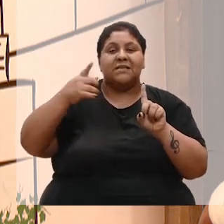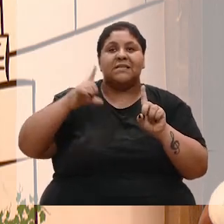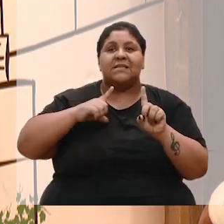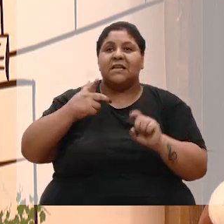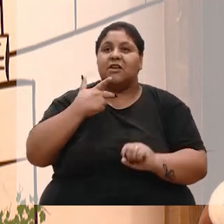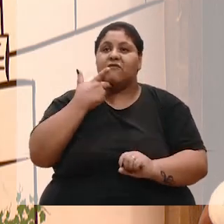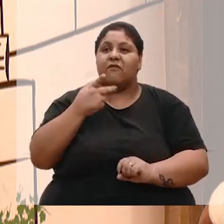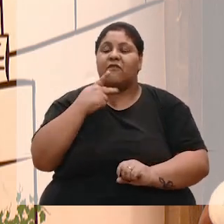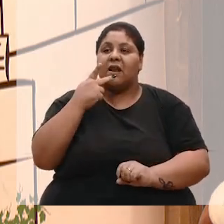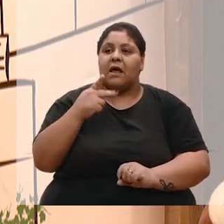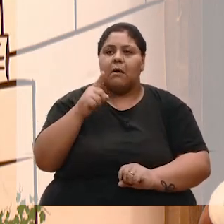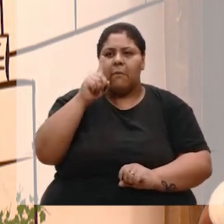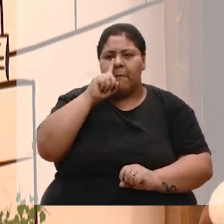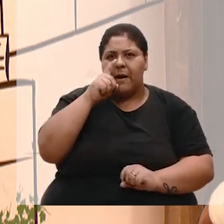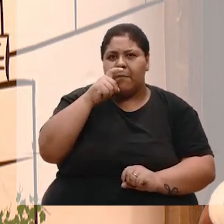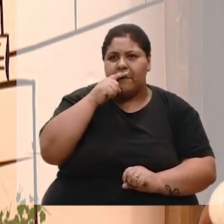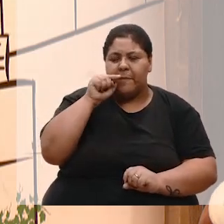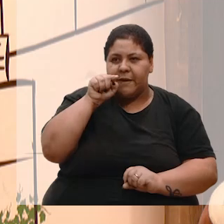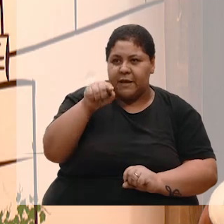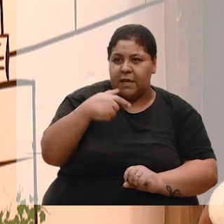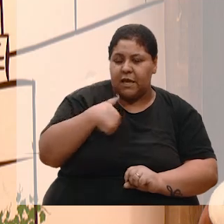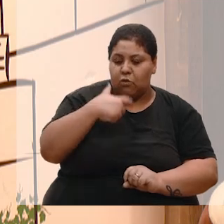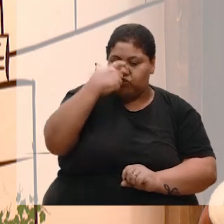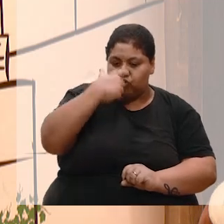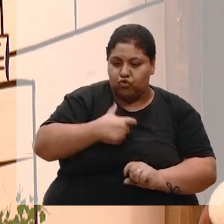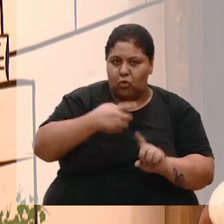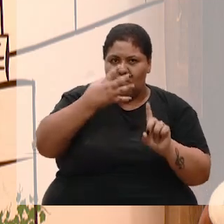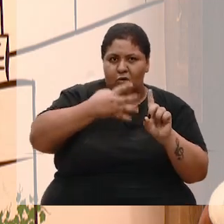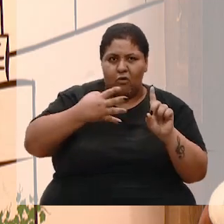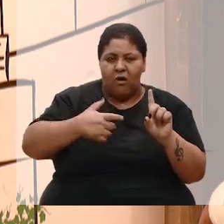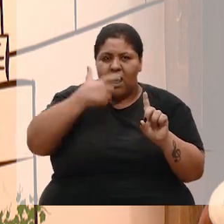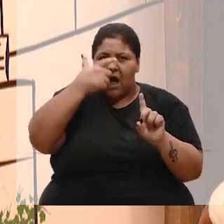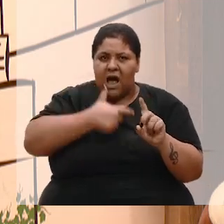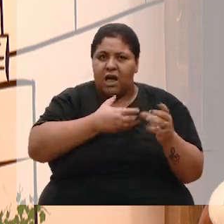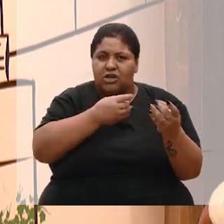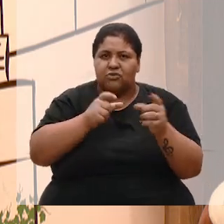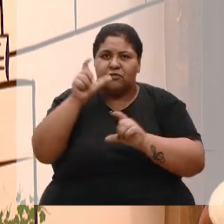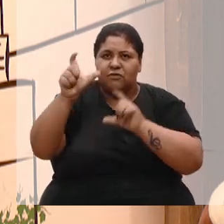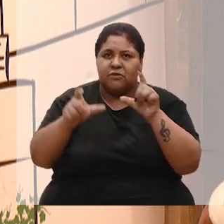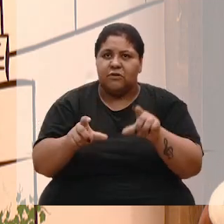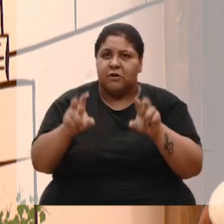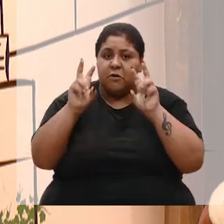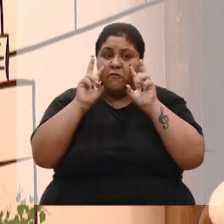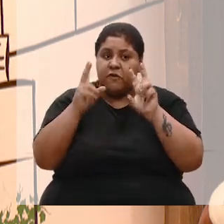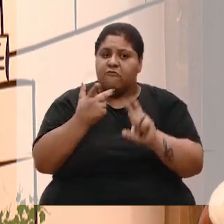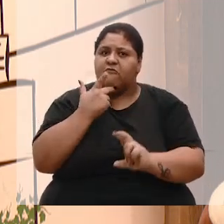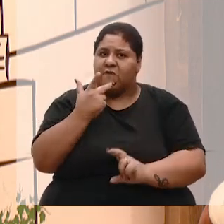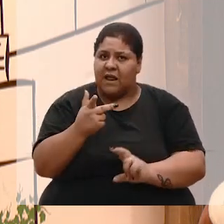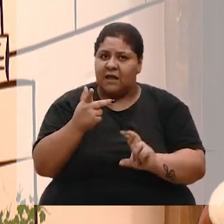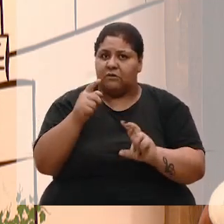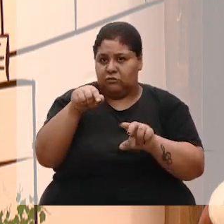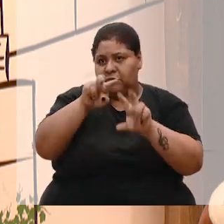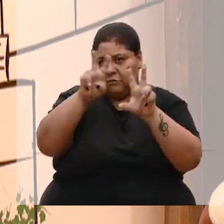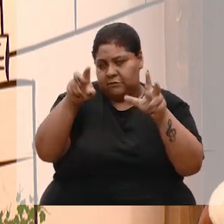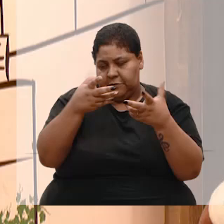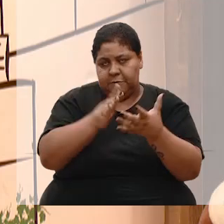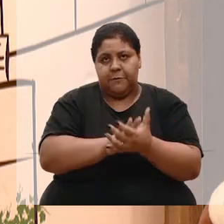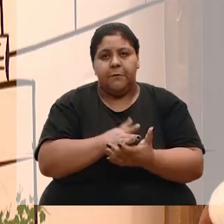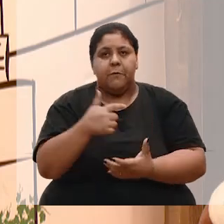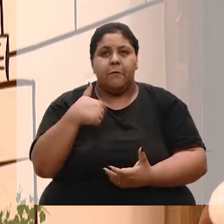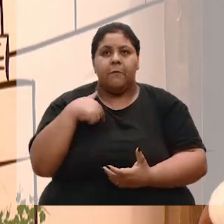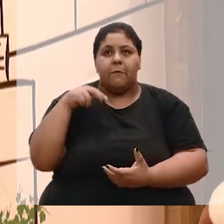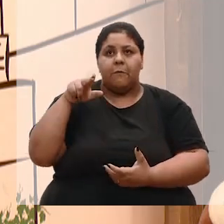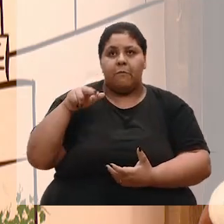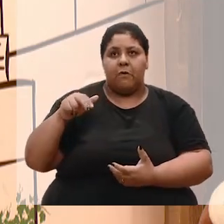falar para o meu pai e para minha mãe que eu sou LGBT. Acho que muitas das pessoas me viram muitas das vezes falar sobre isso. E o meu irmão,